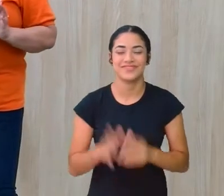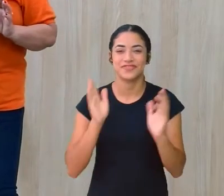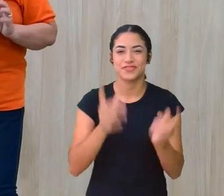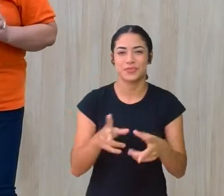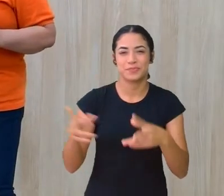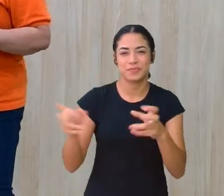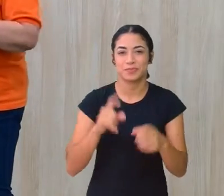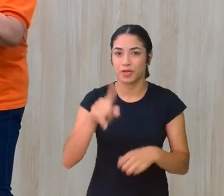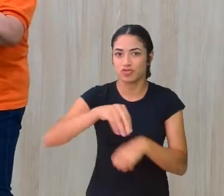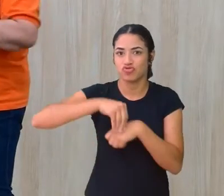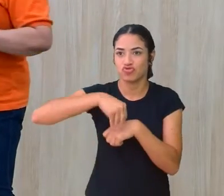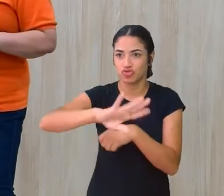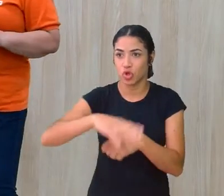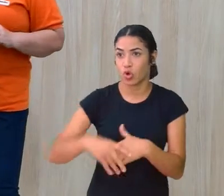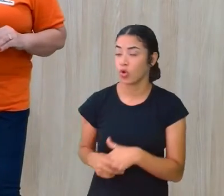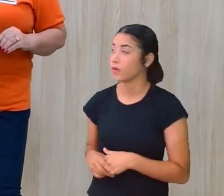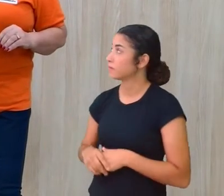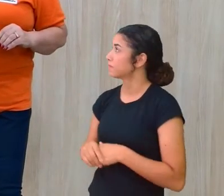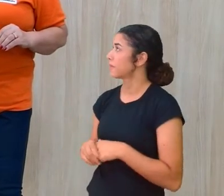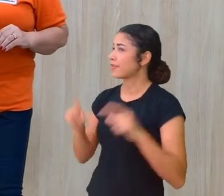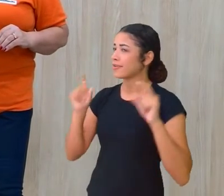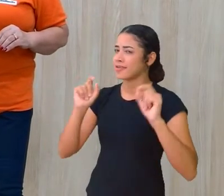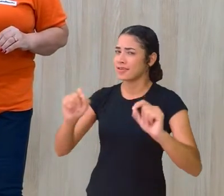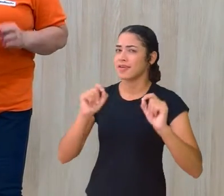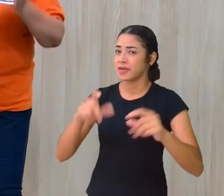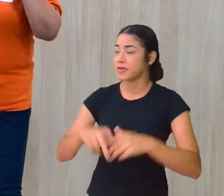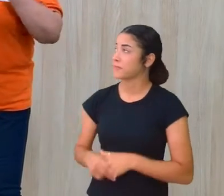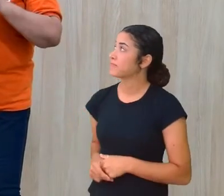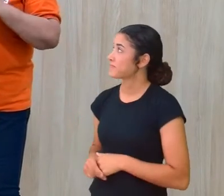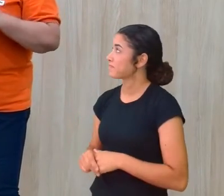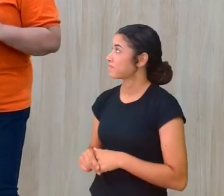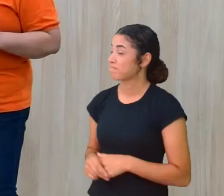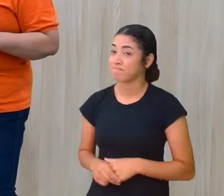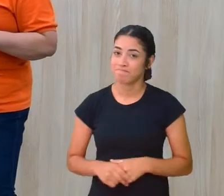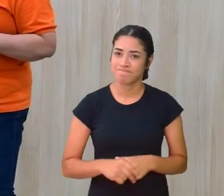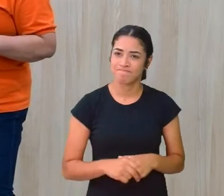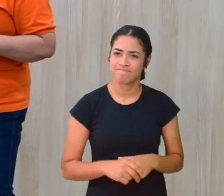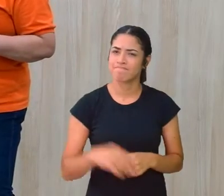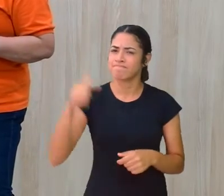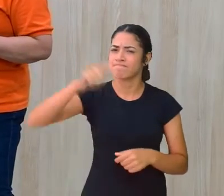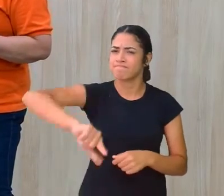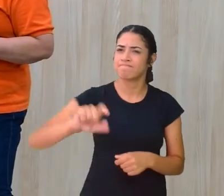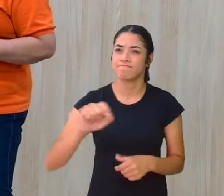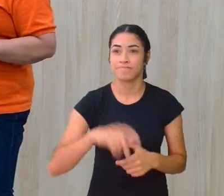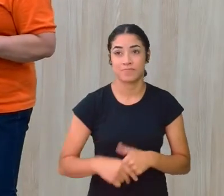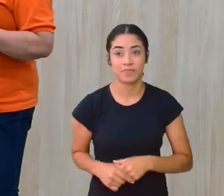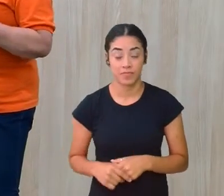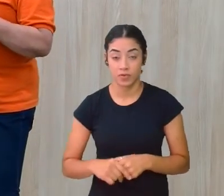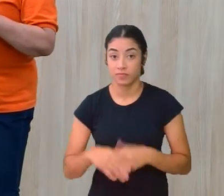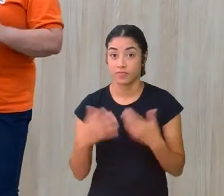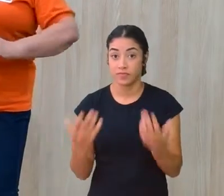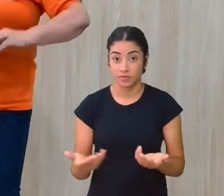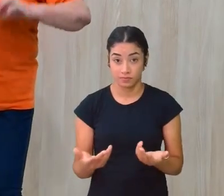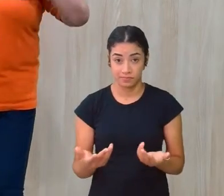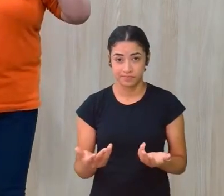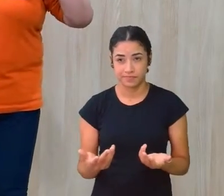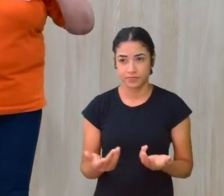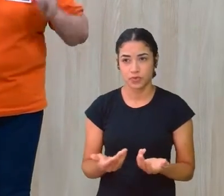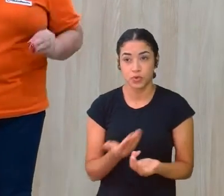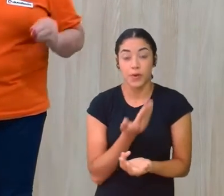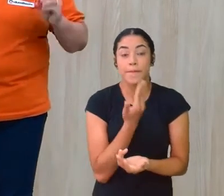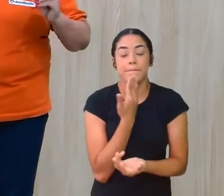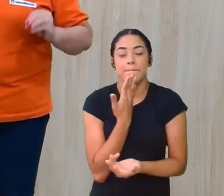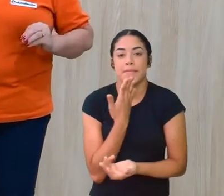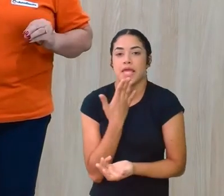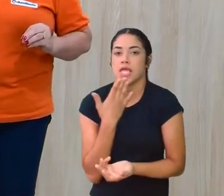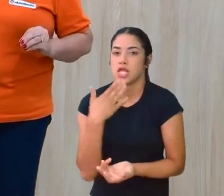aí uma dica, né, de quem seriam esses condutores elétricos. Mas o que é que nós temos mais, pessoal? Nós temos aí os